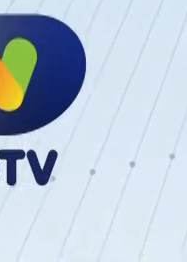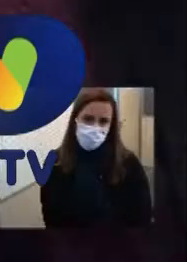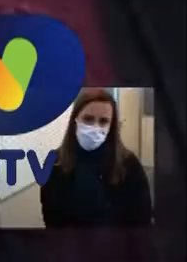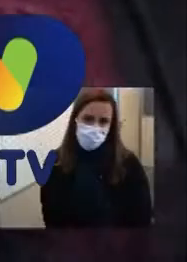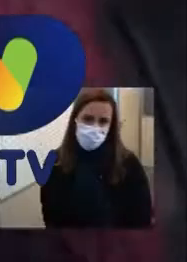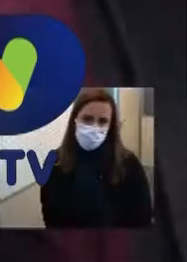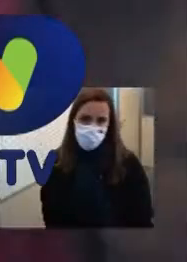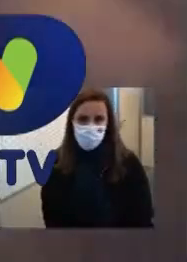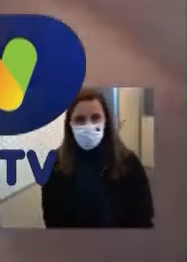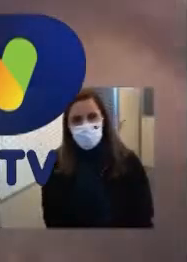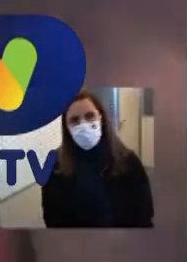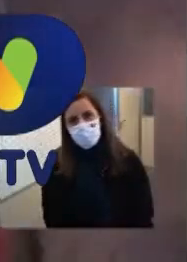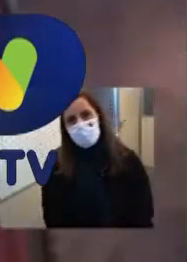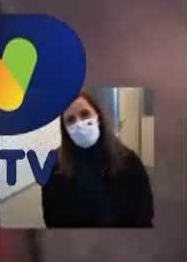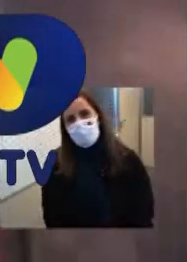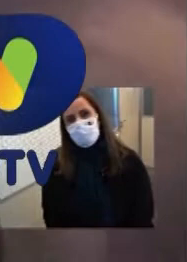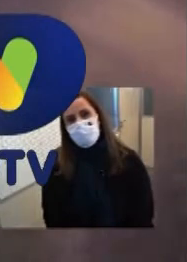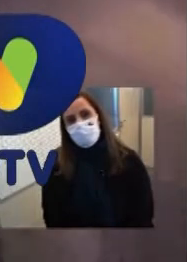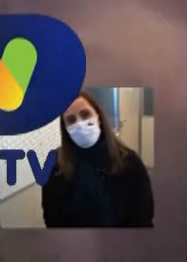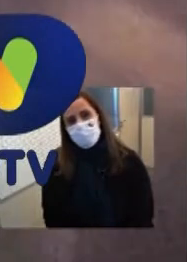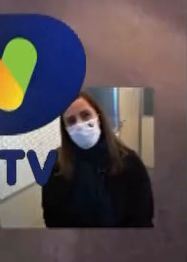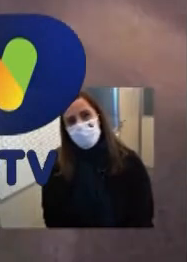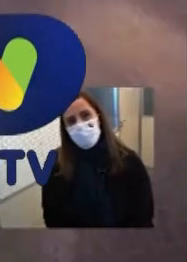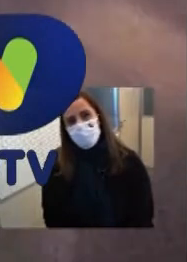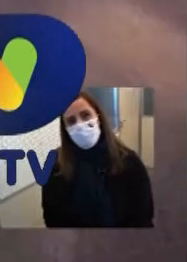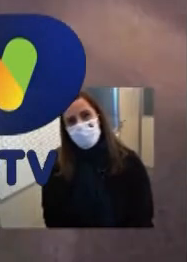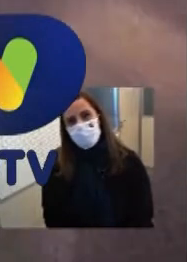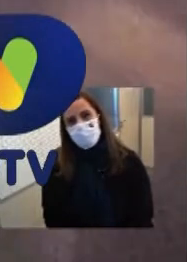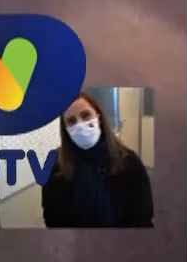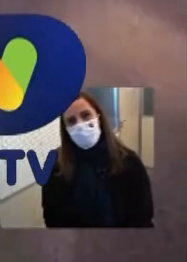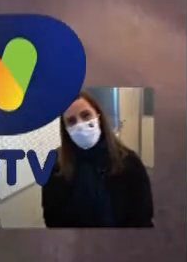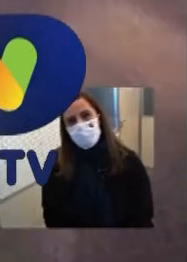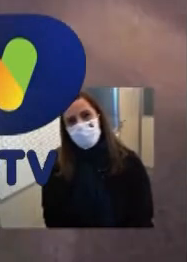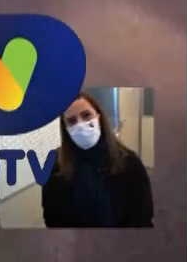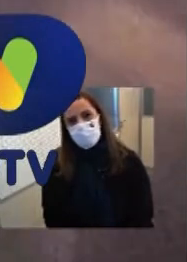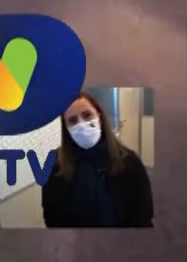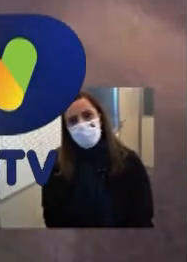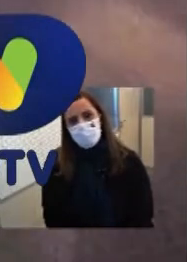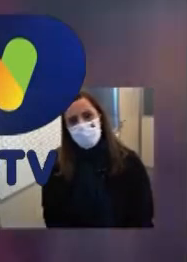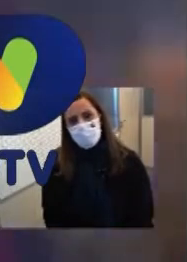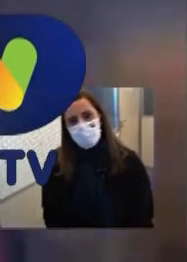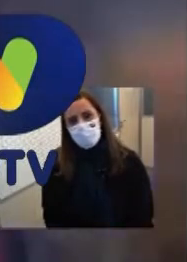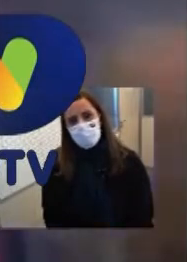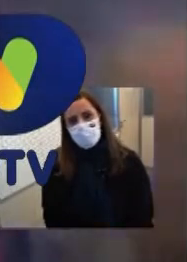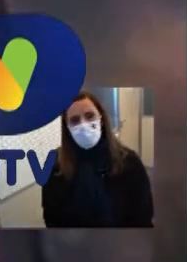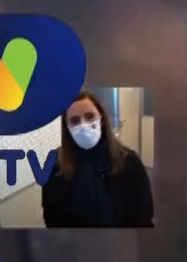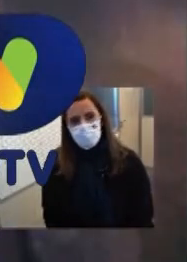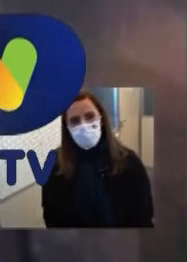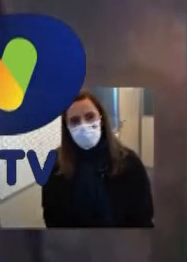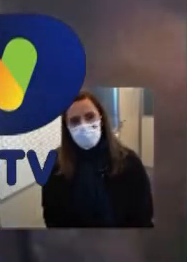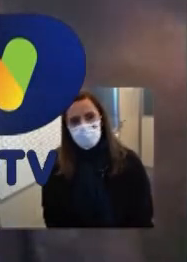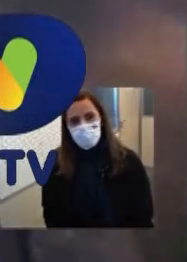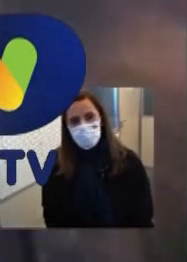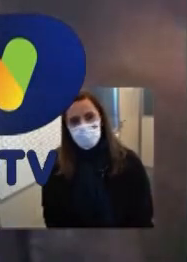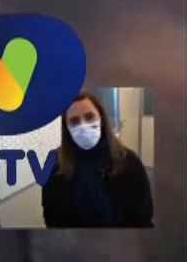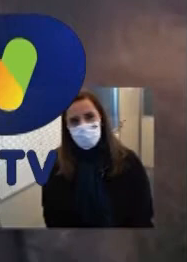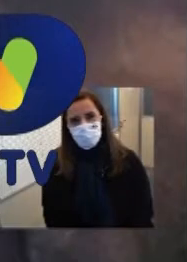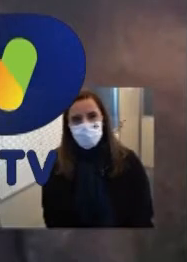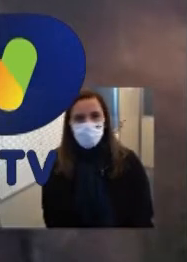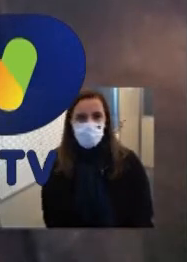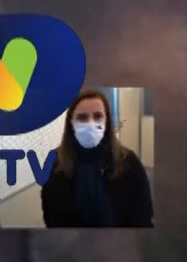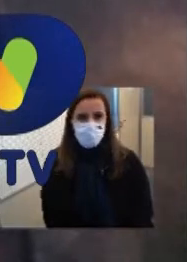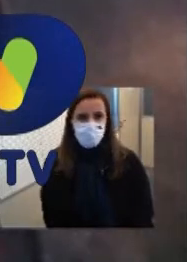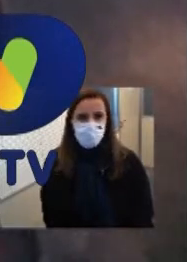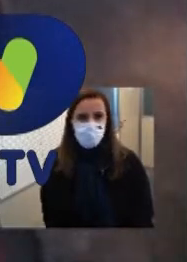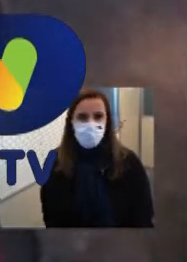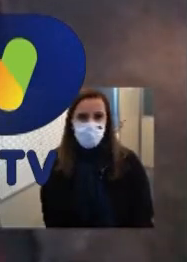dias na UTI ele começou a sentir uma dor muito forte e a gente pensava que fosse o coração aí levou uns dois